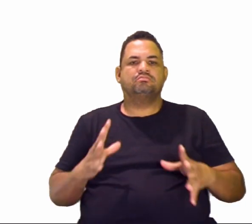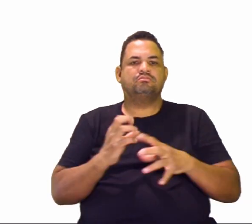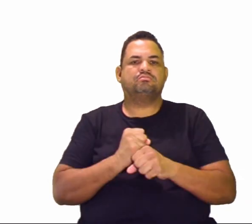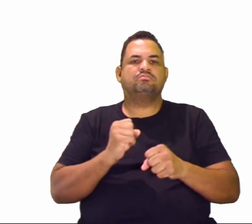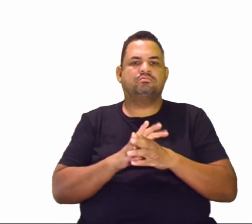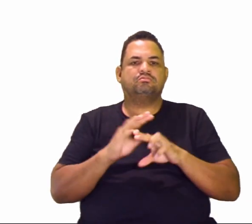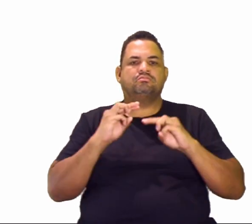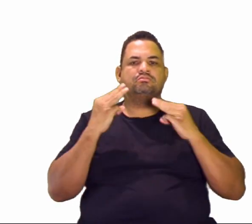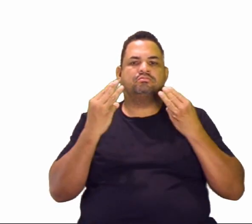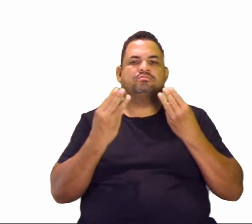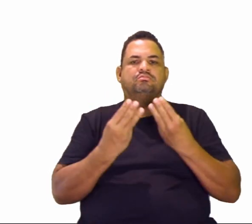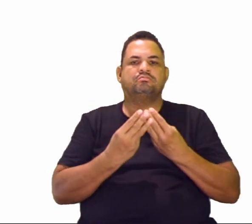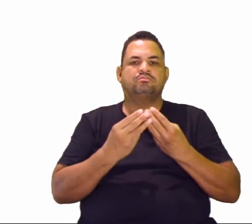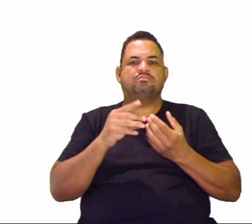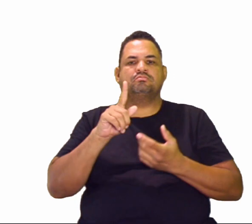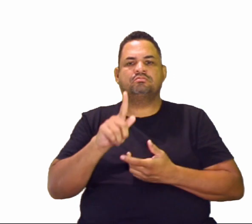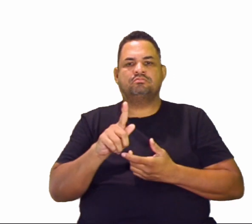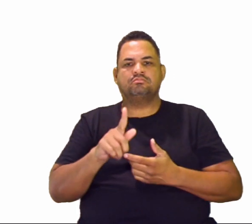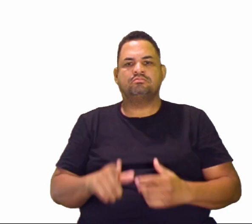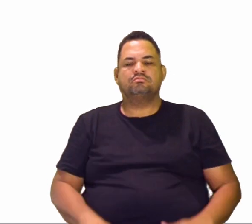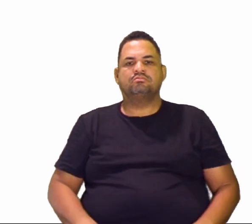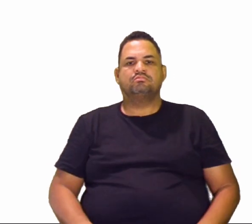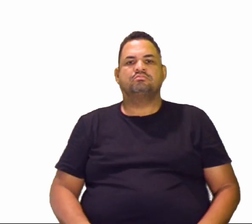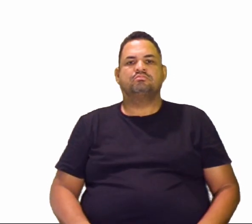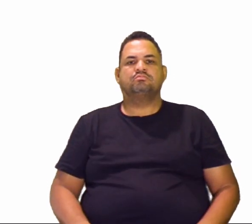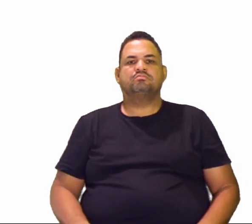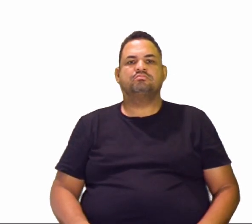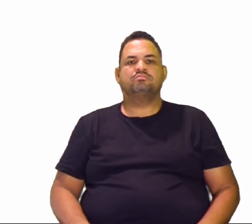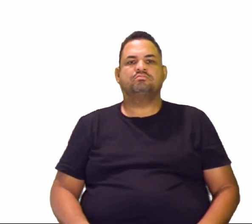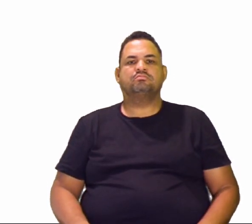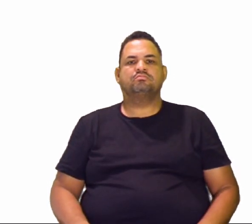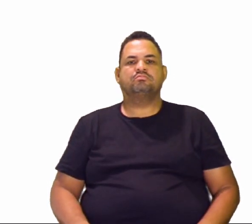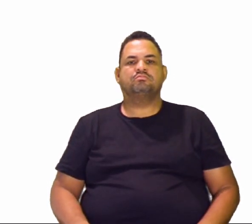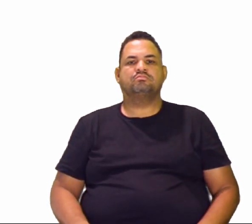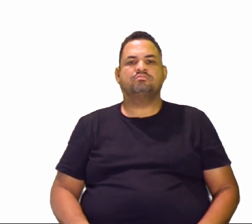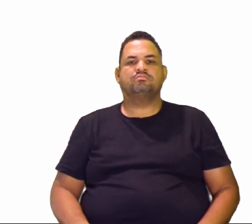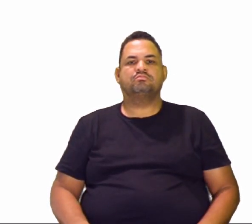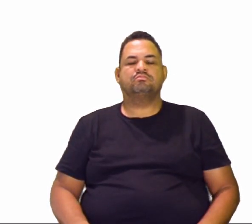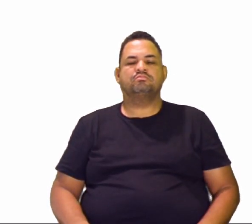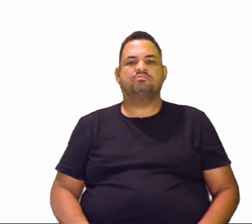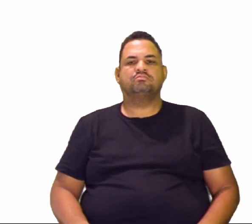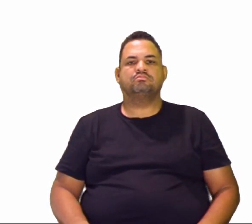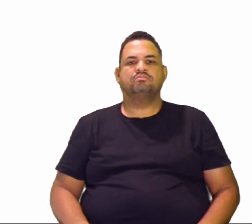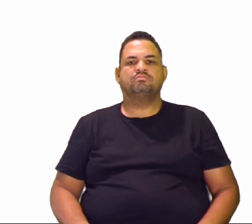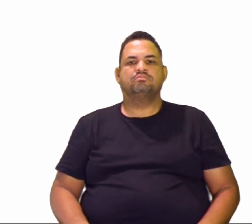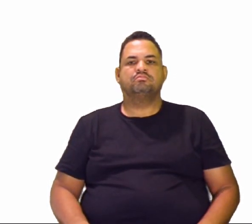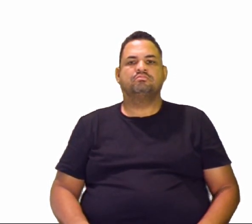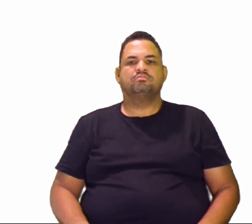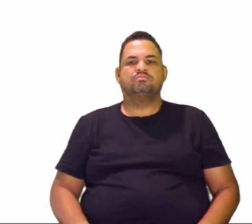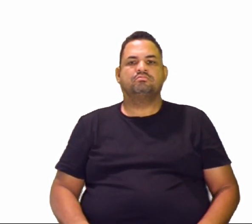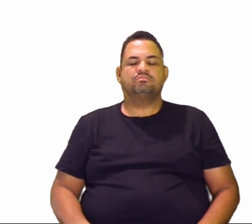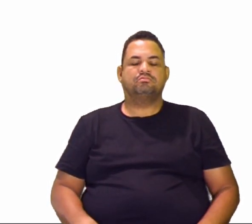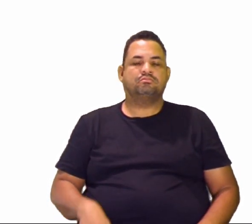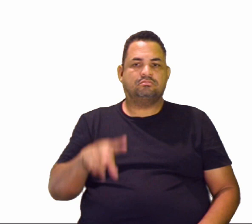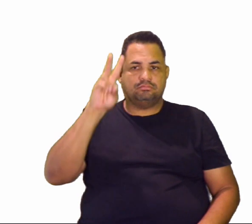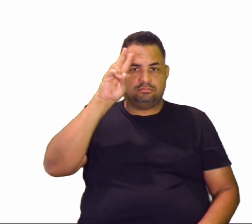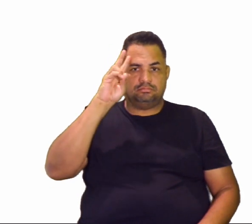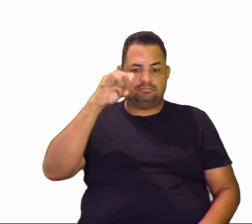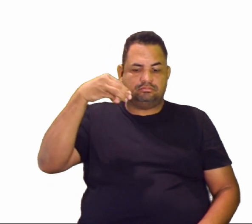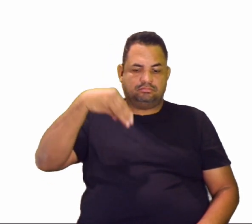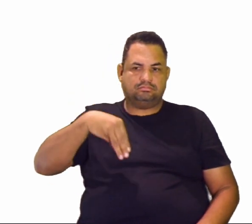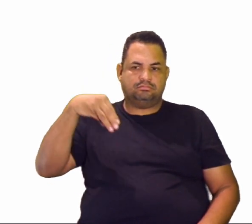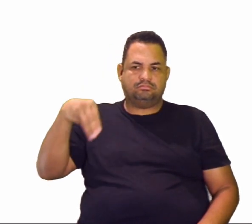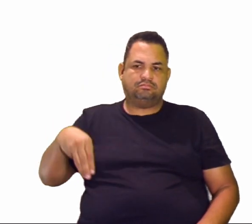Calcular a massa em grama, hein? Veja só, quando eu falar em massa em grama, se lembre das massas molares,